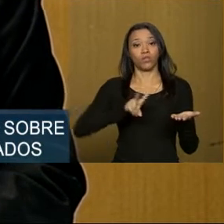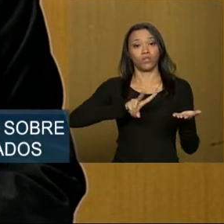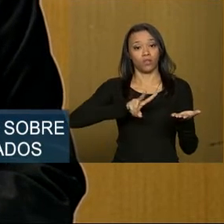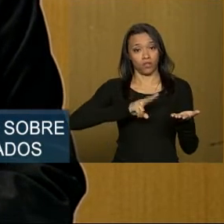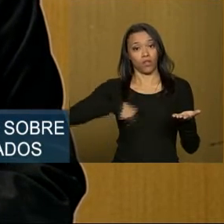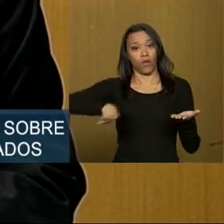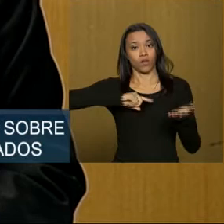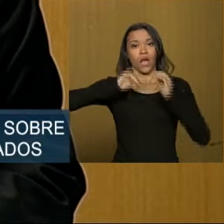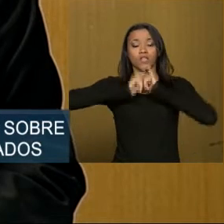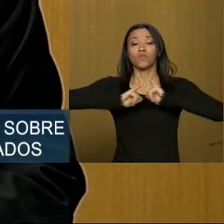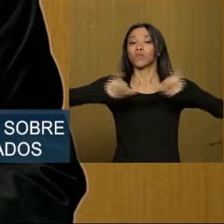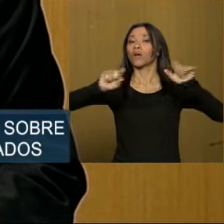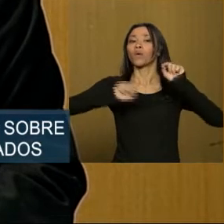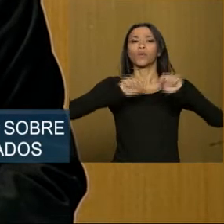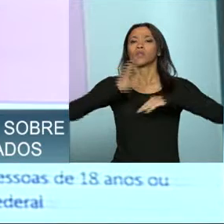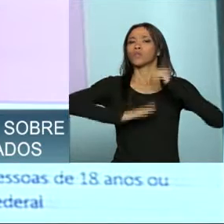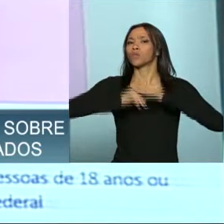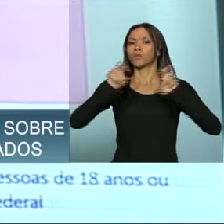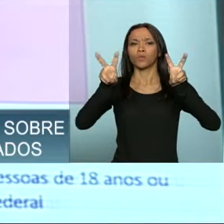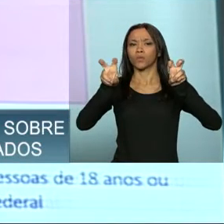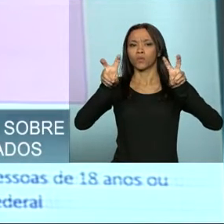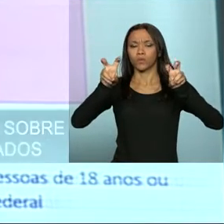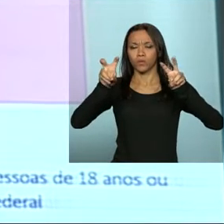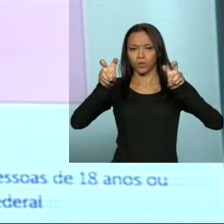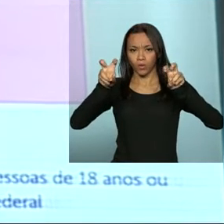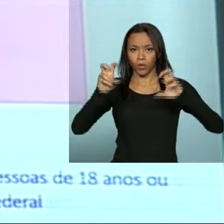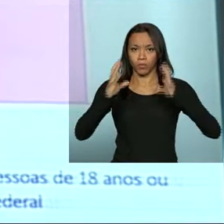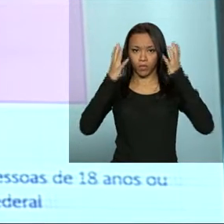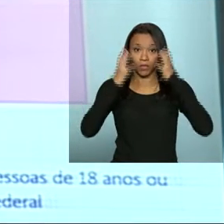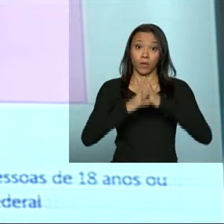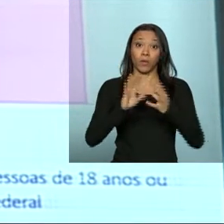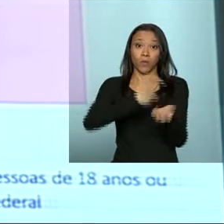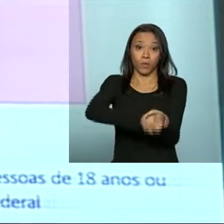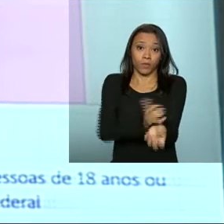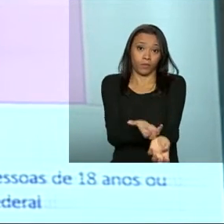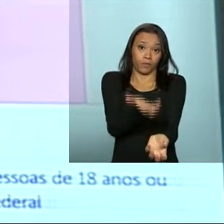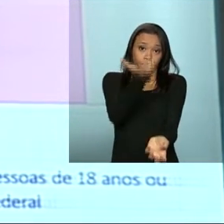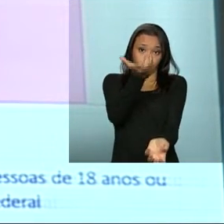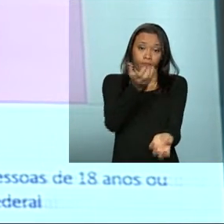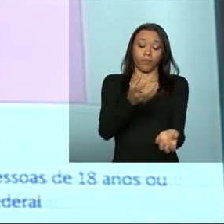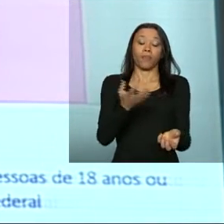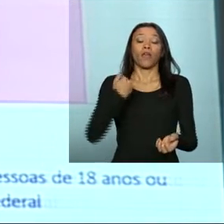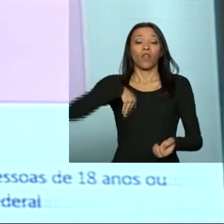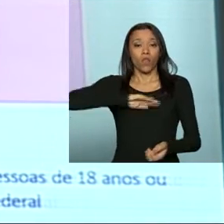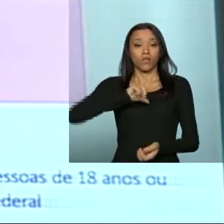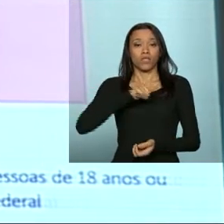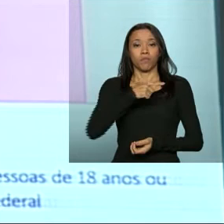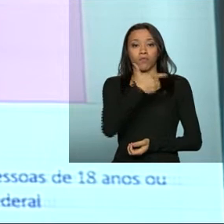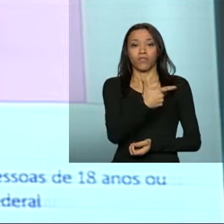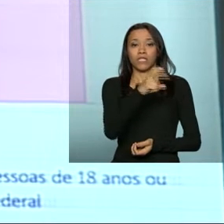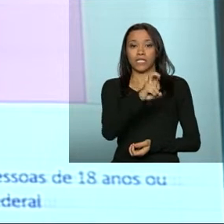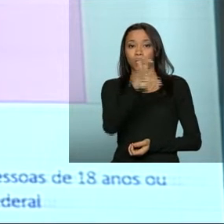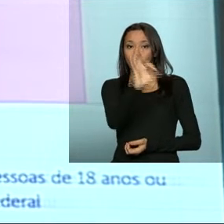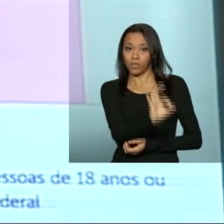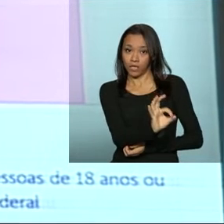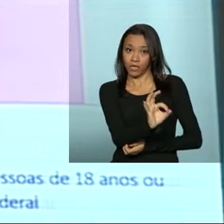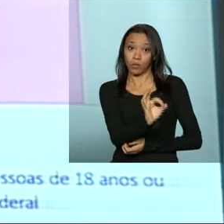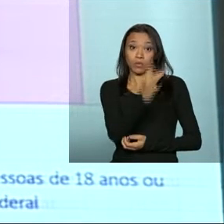à hipertensão arterial. Nós temos, então, 25% da população brasileira